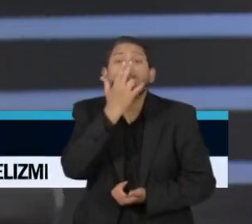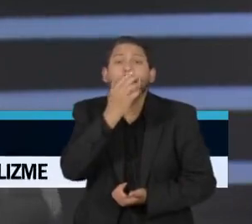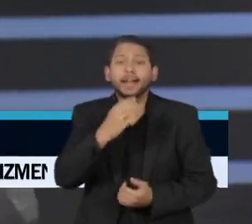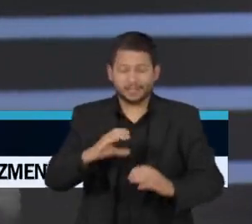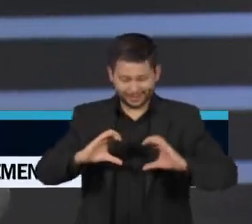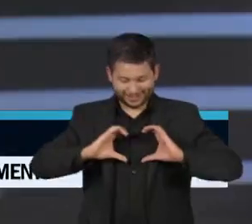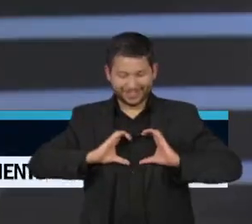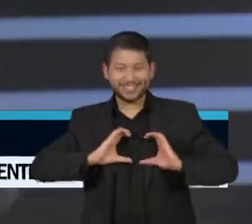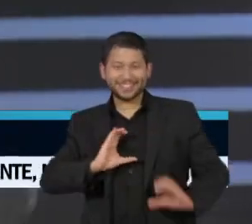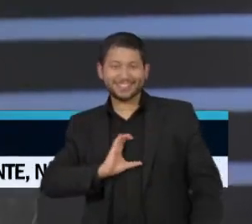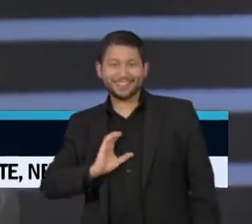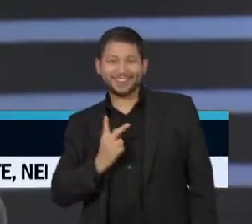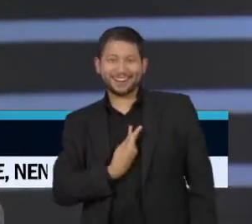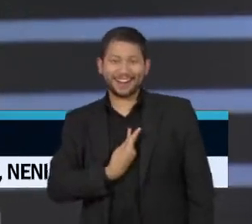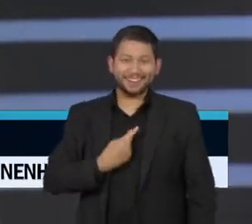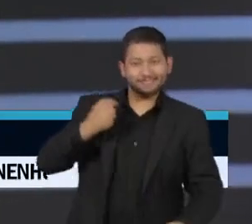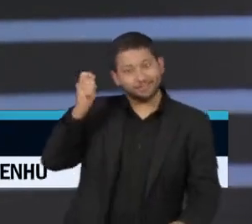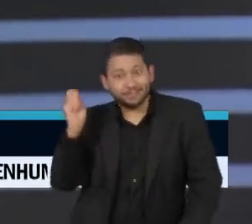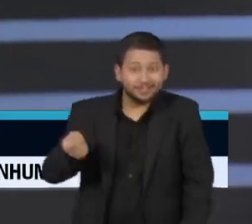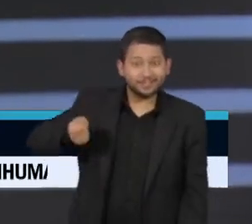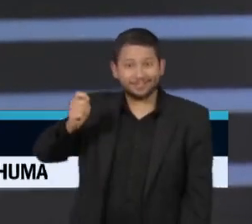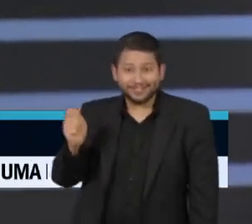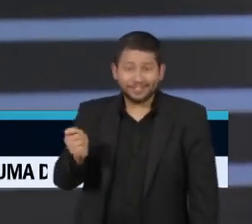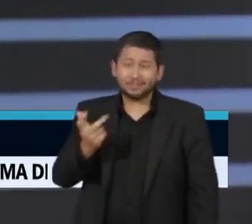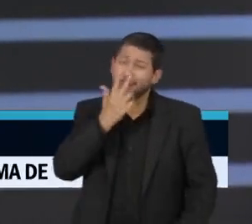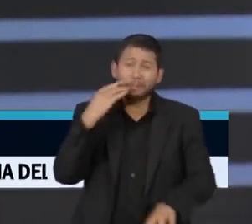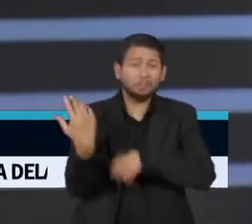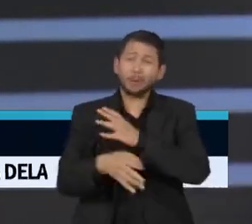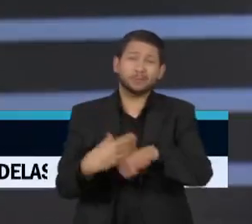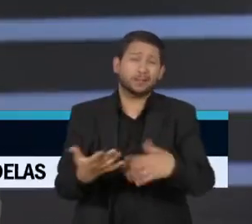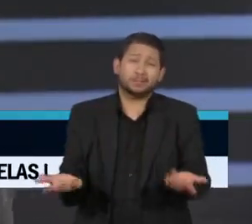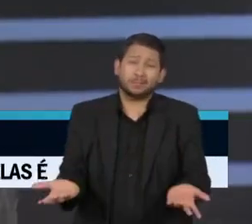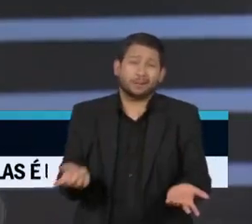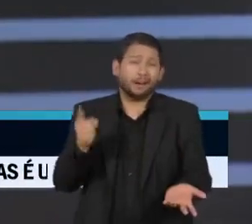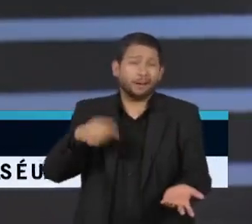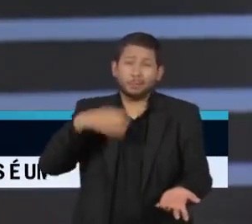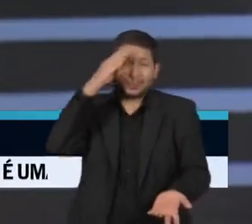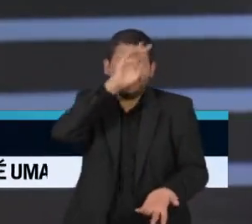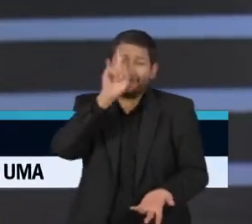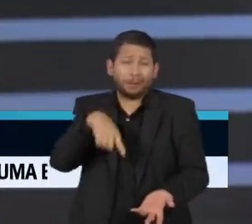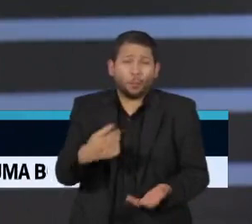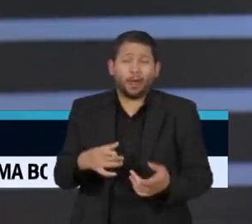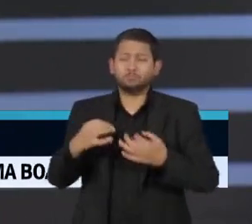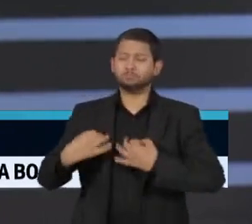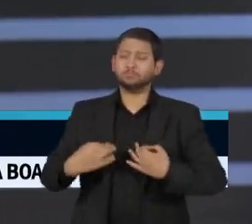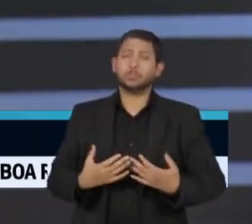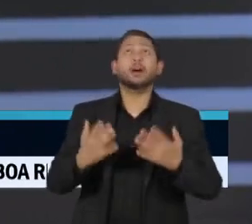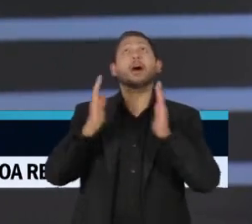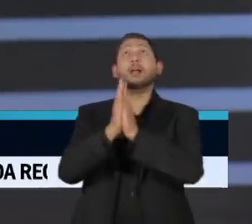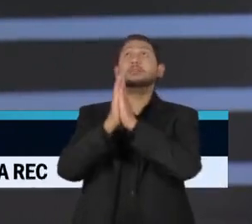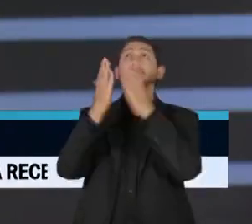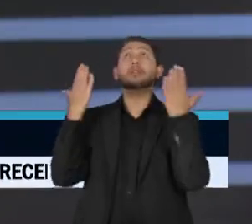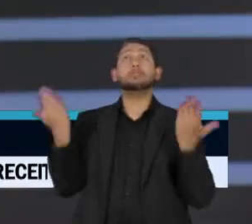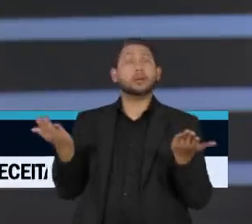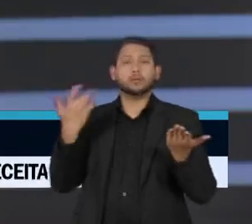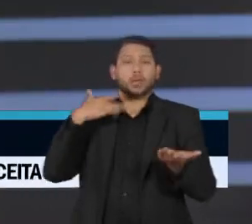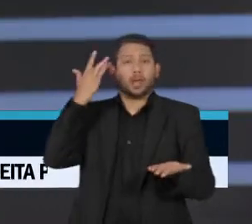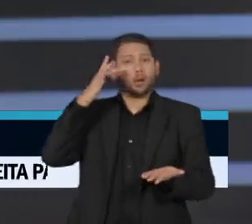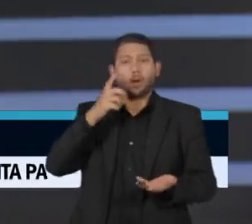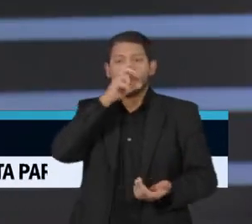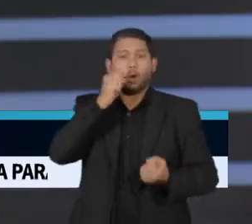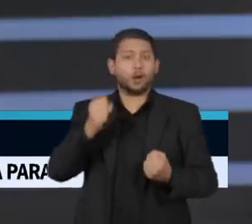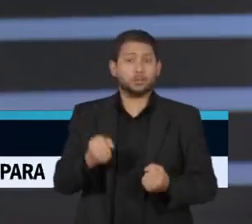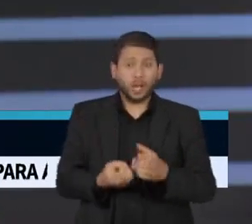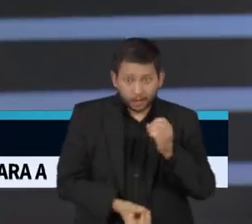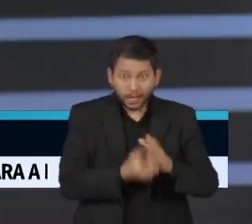Chapolin é tudo muito desorganizado que é estilo bolsonaro graças a Deus olha assim ele não conseguiu construir